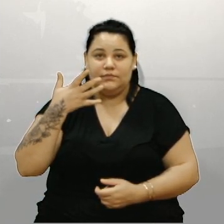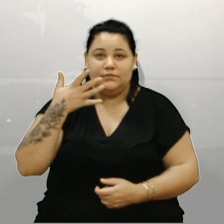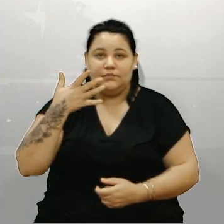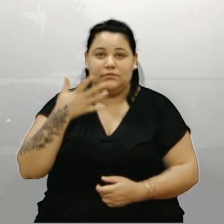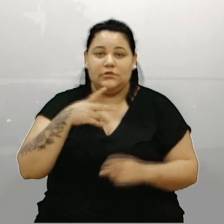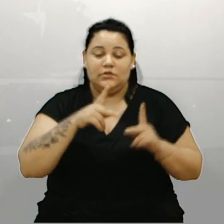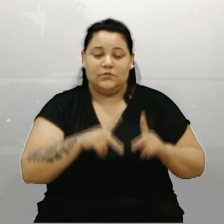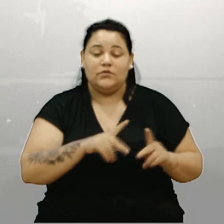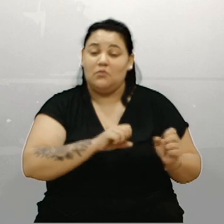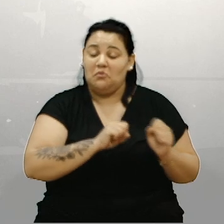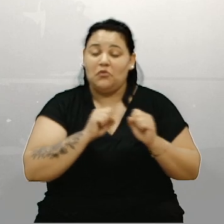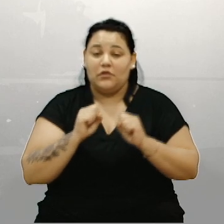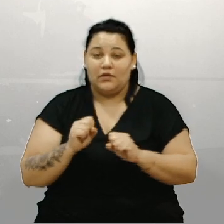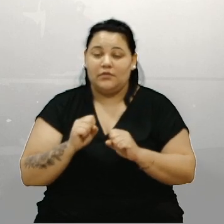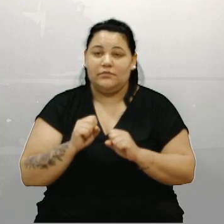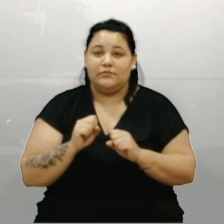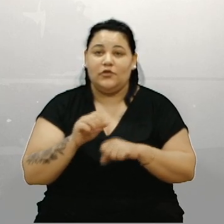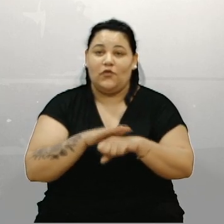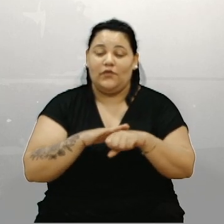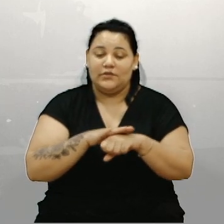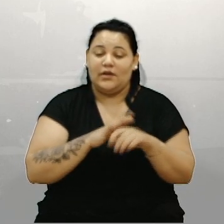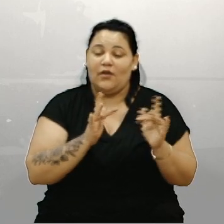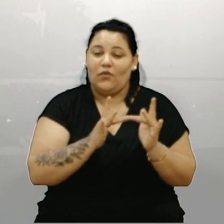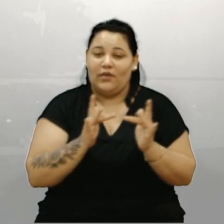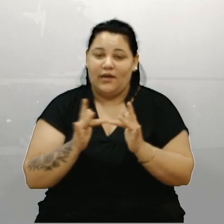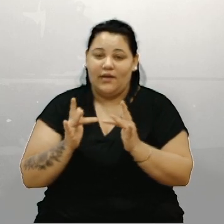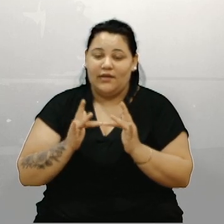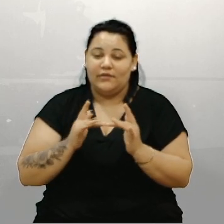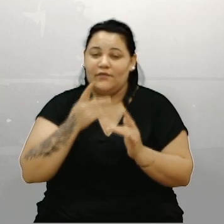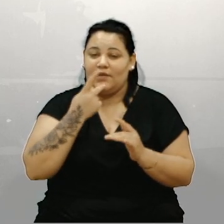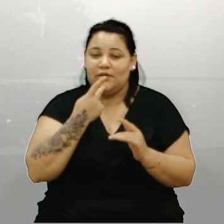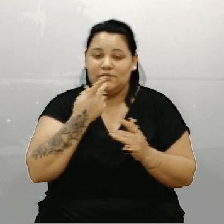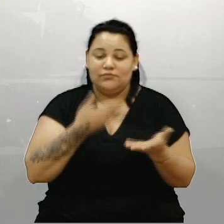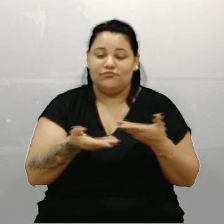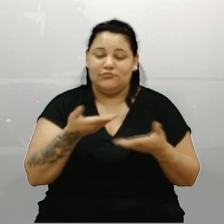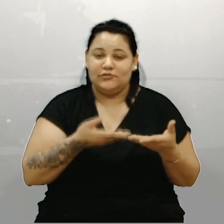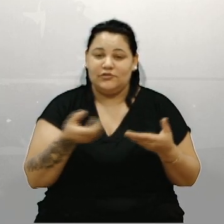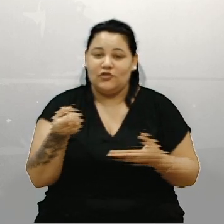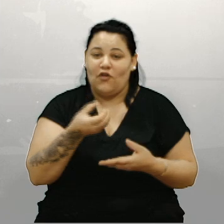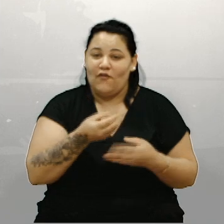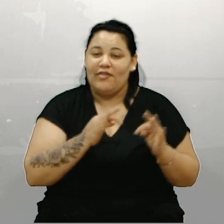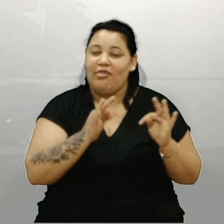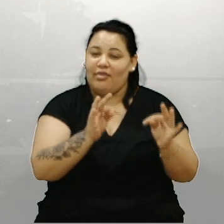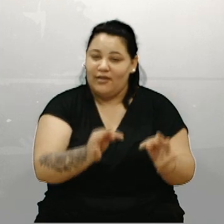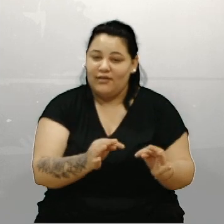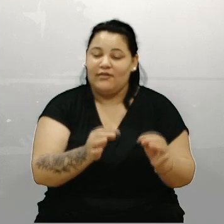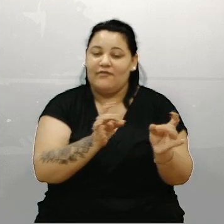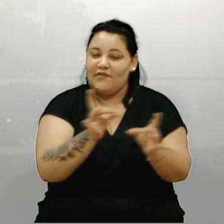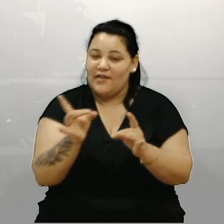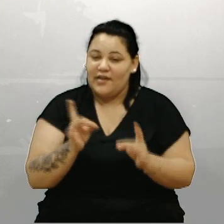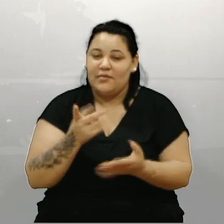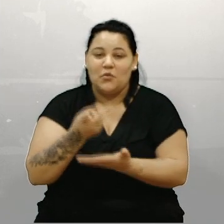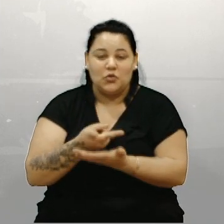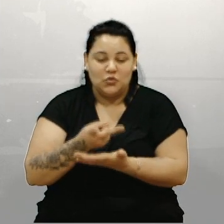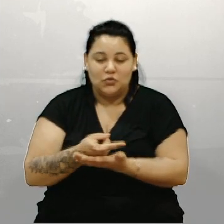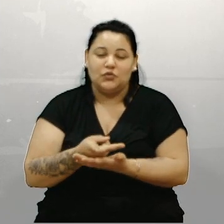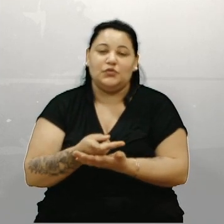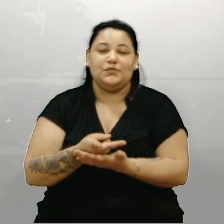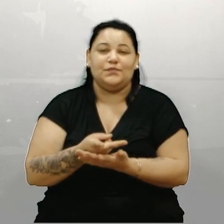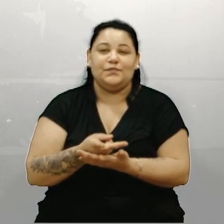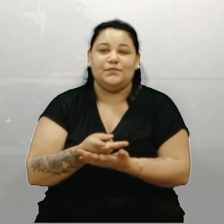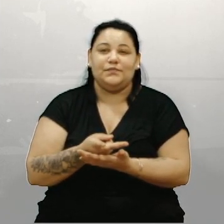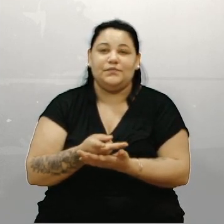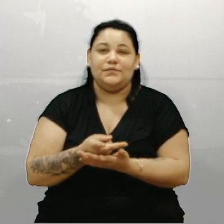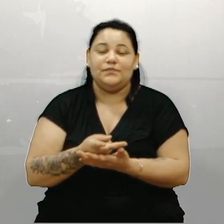pôde conversar, trazendo novas técnicas, inclusive técnicas de venda, técnicas de produtos para